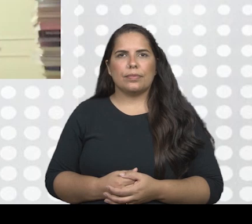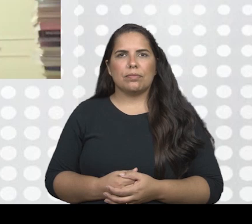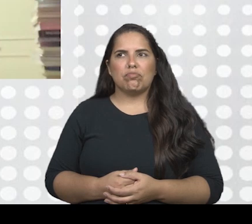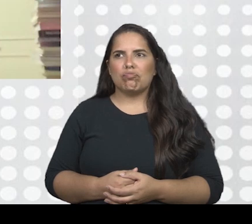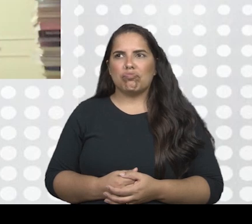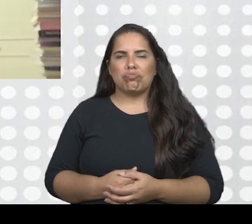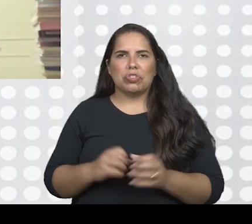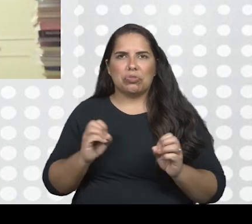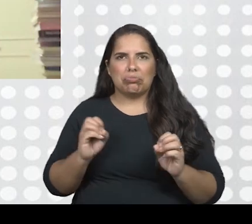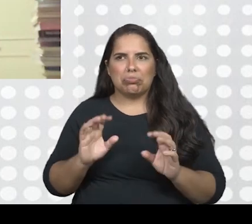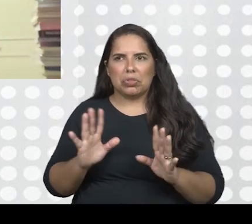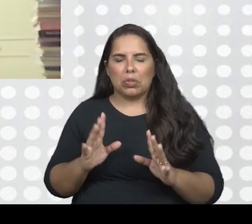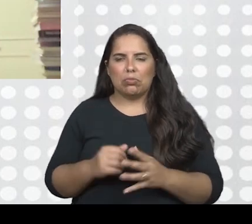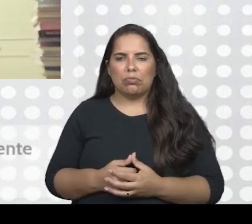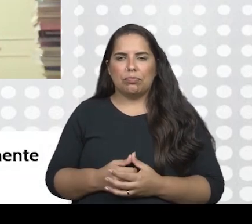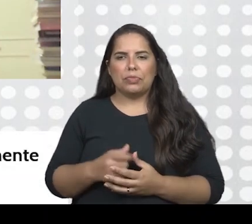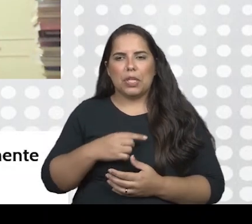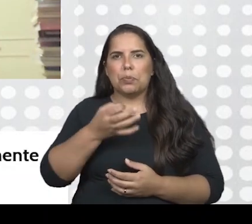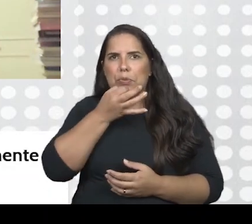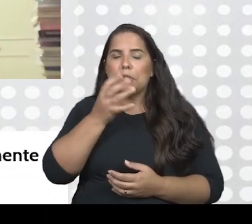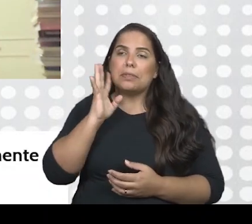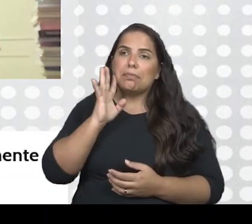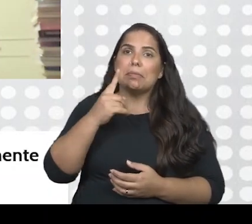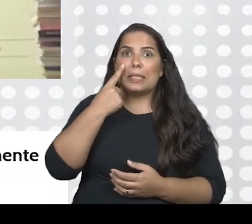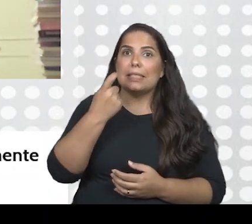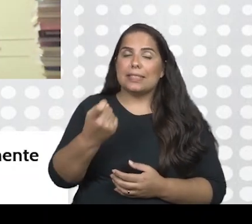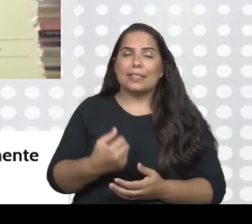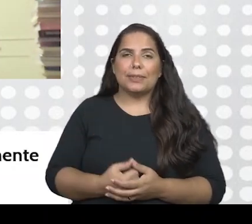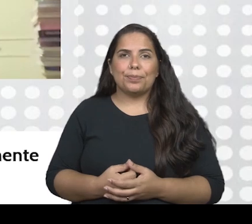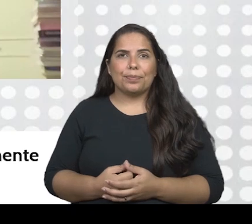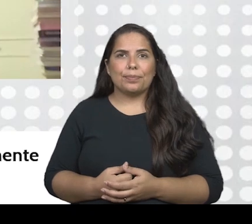Eu acho que não, acho que a gente tem algumas falas aqui interessantes.